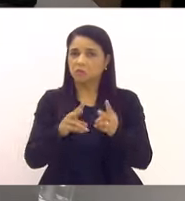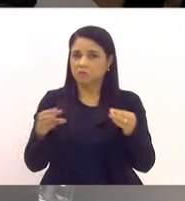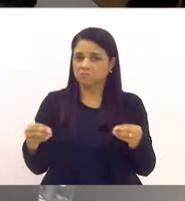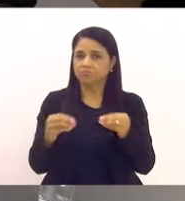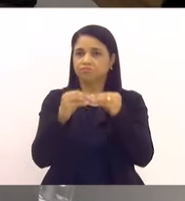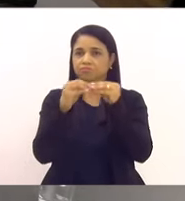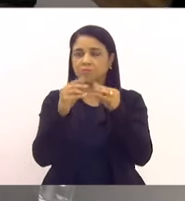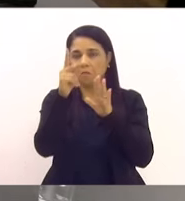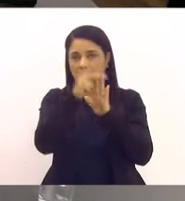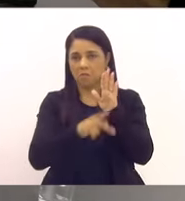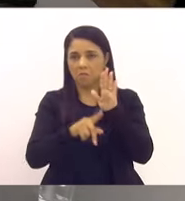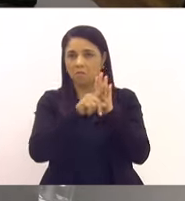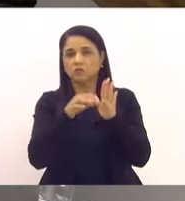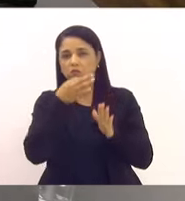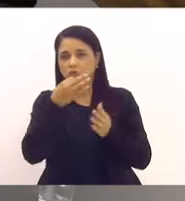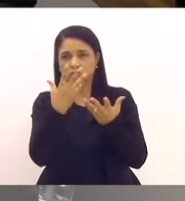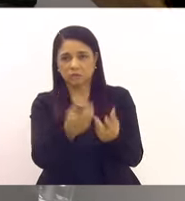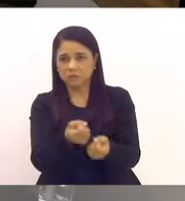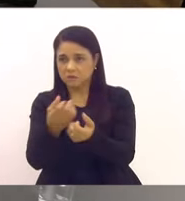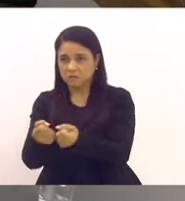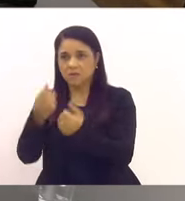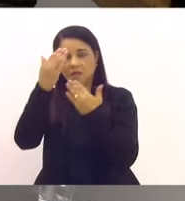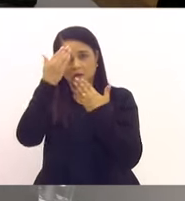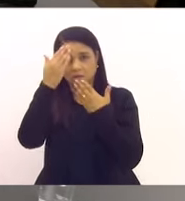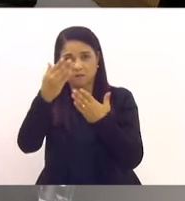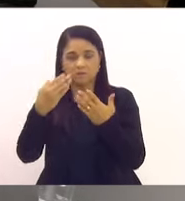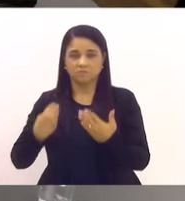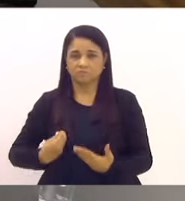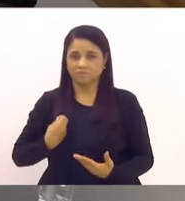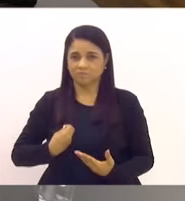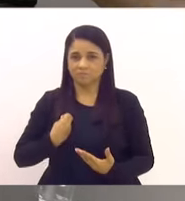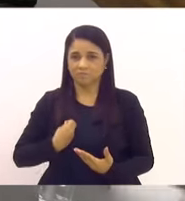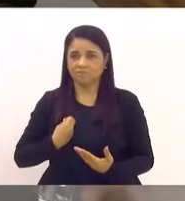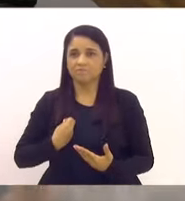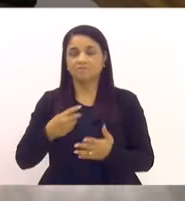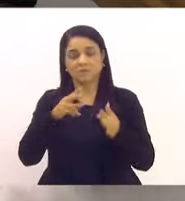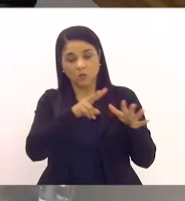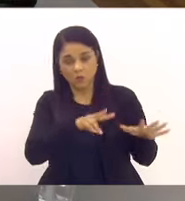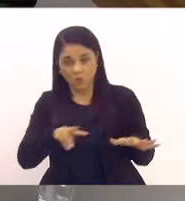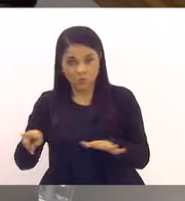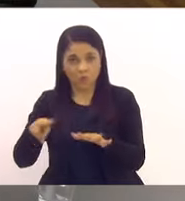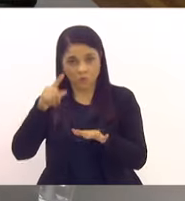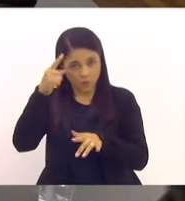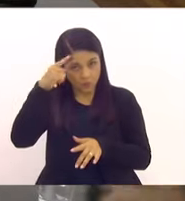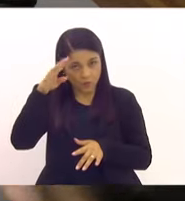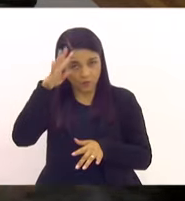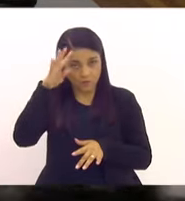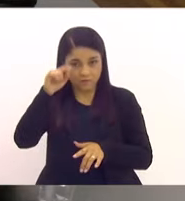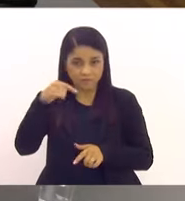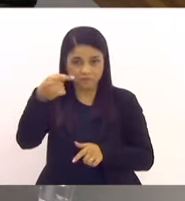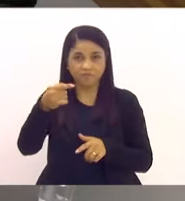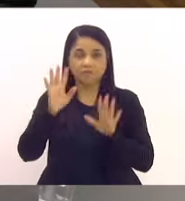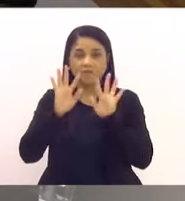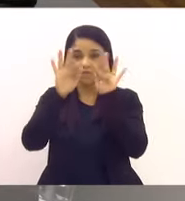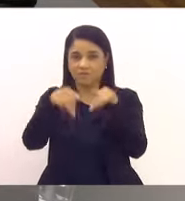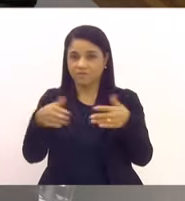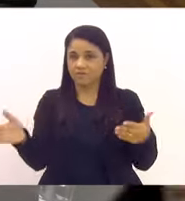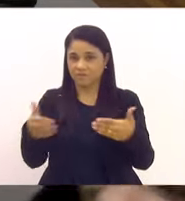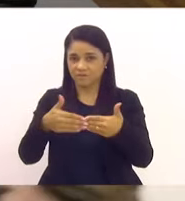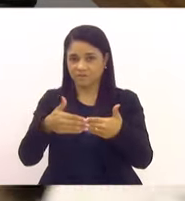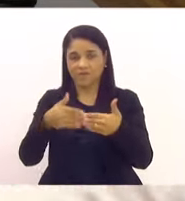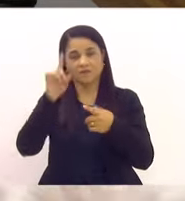as ideias e sugestões estão bem-vindas. Agradeço a presença de todos, convocados para a próxima quarta-feira. Está encerrada a sessão, fiquem com Deus.